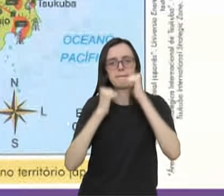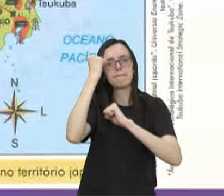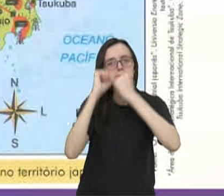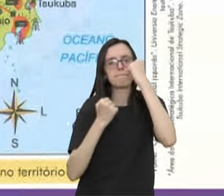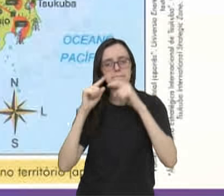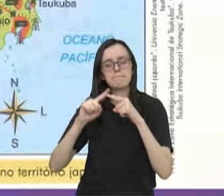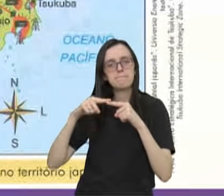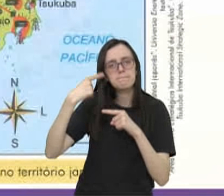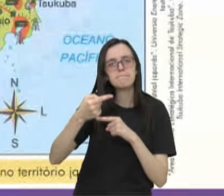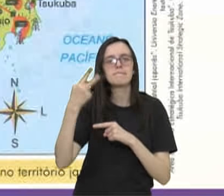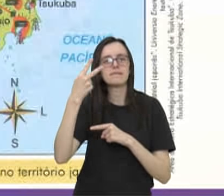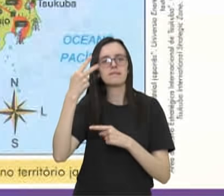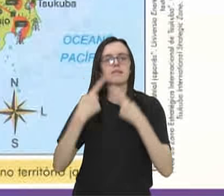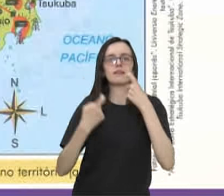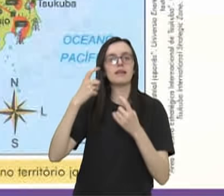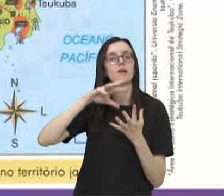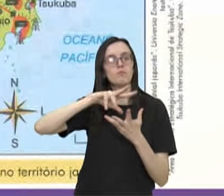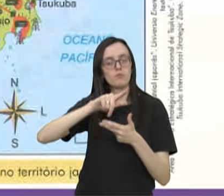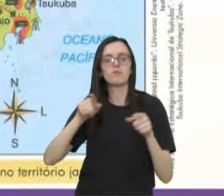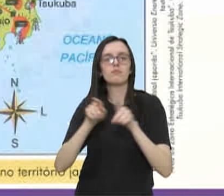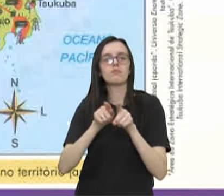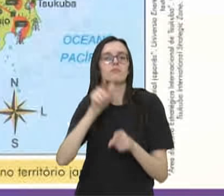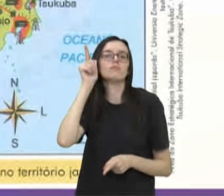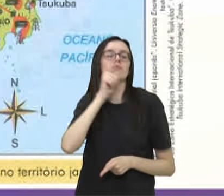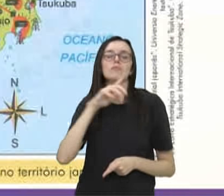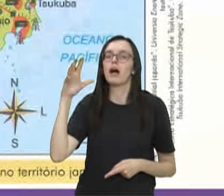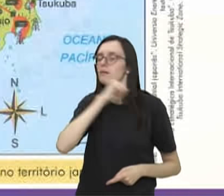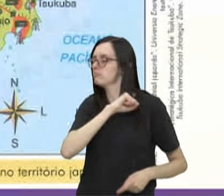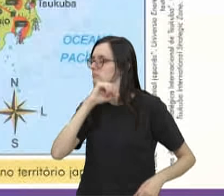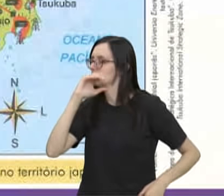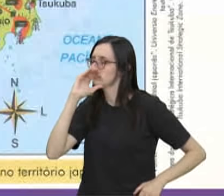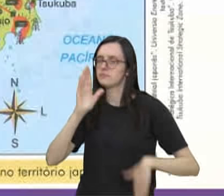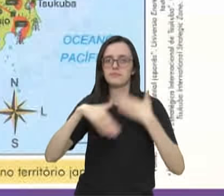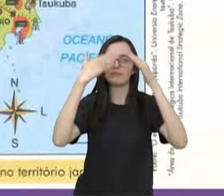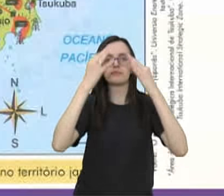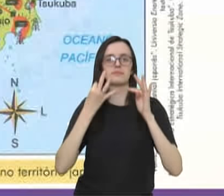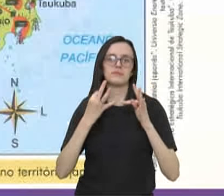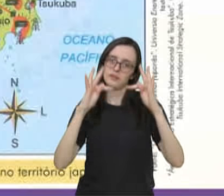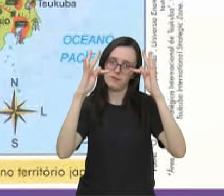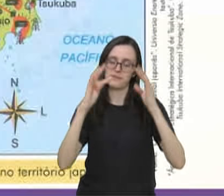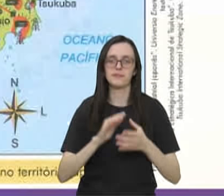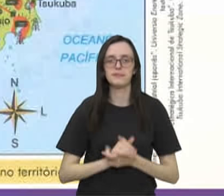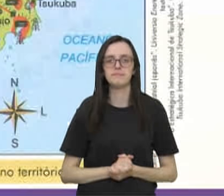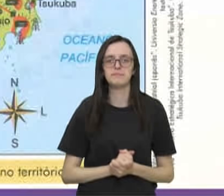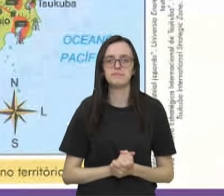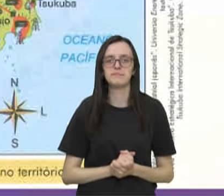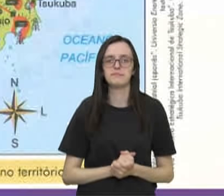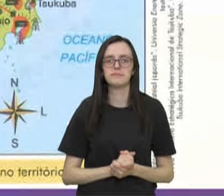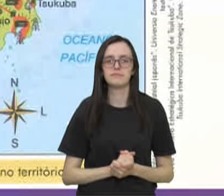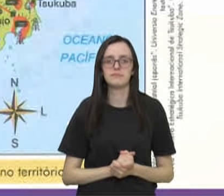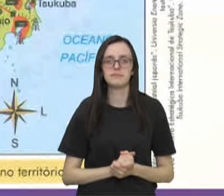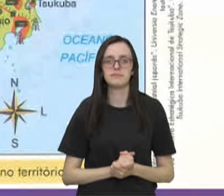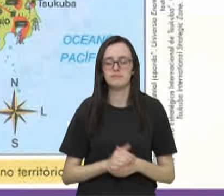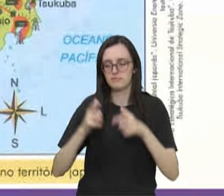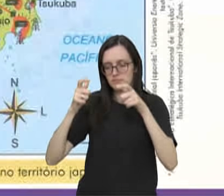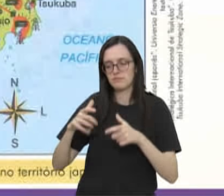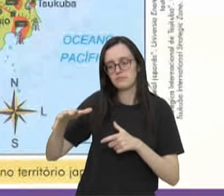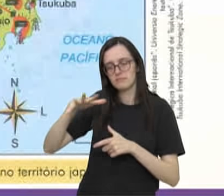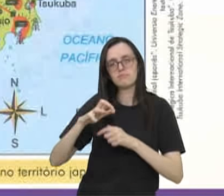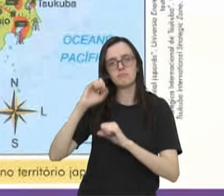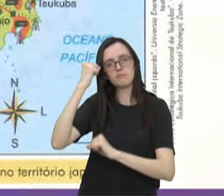após a 2ª grande guerra mundial e obteve um rápido desenvolvimento tecnológico tá ok o parque industrial